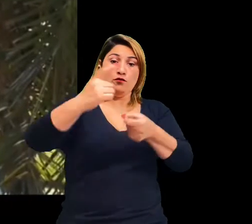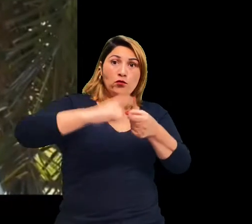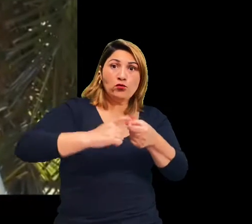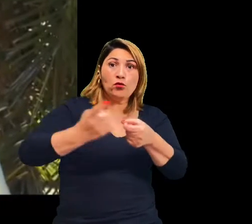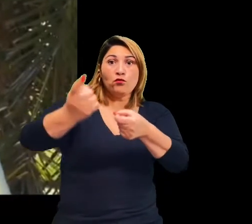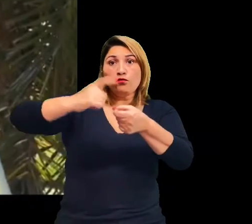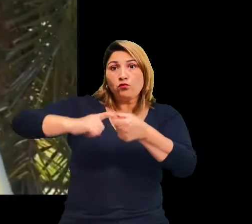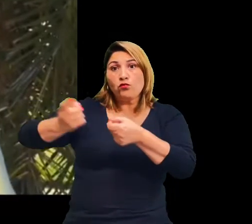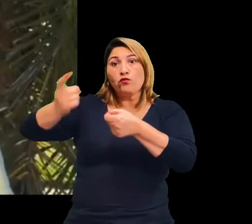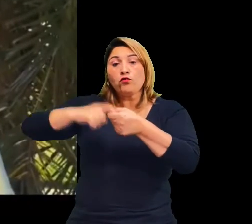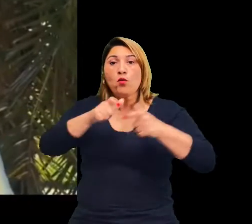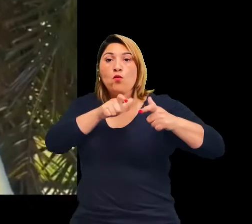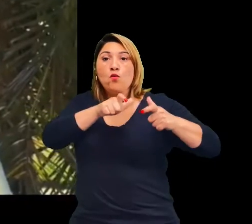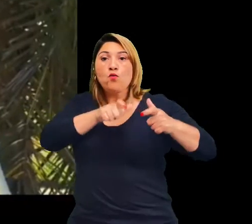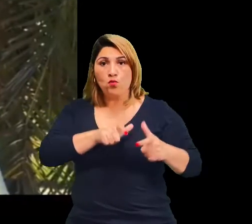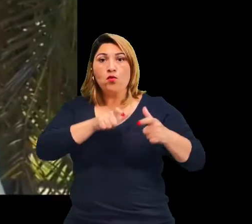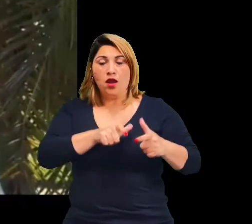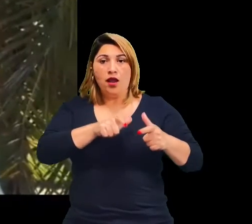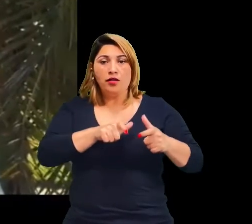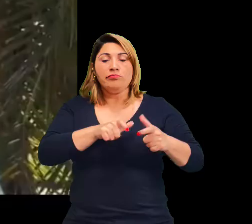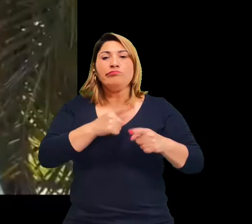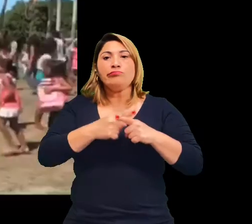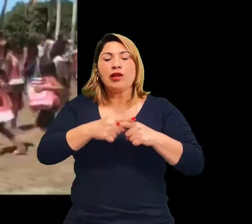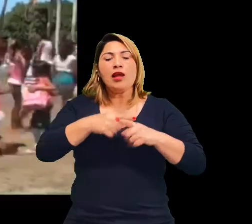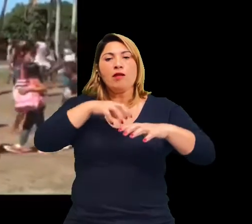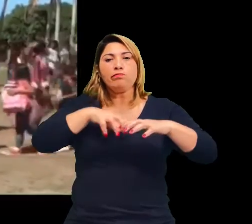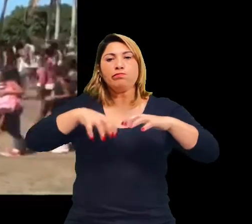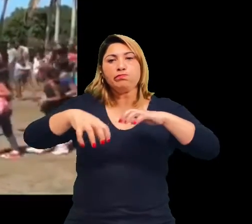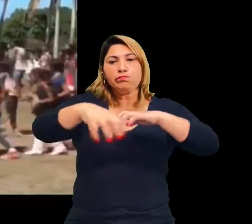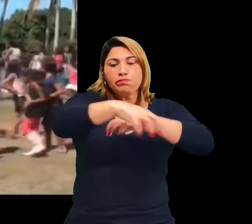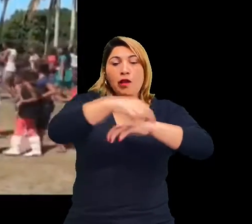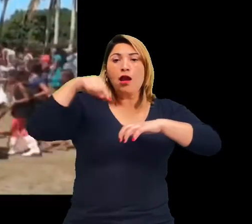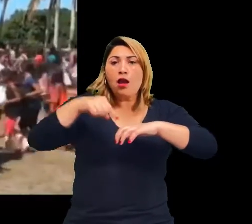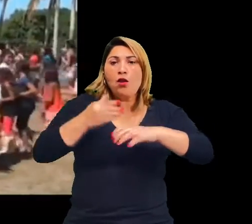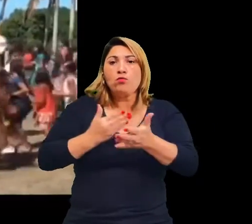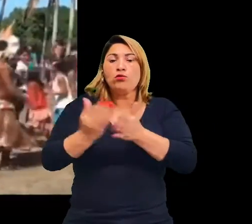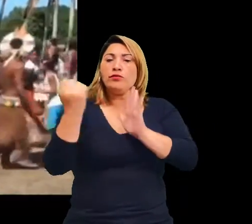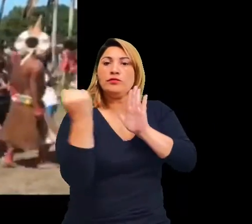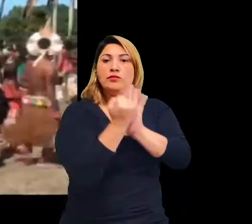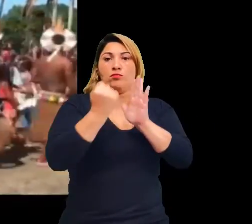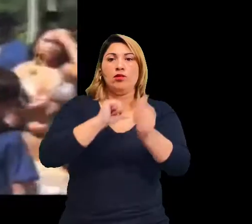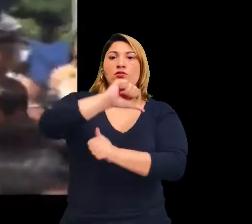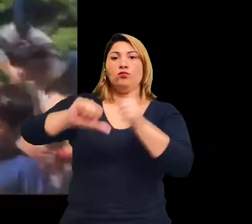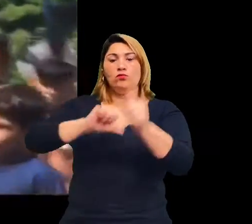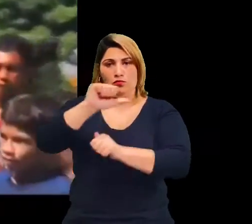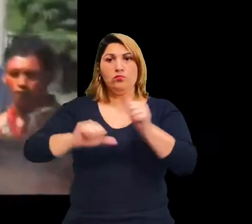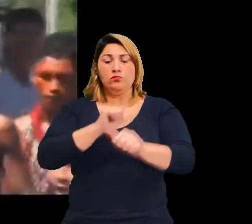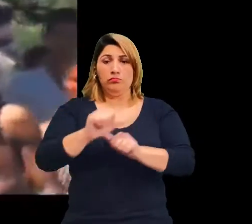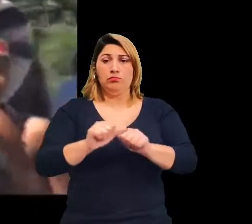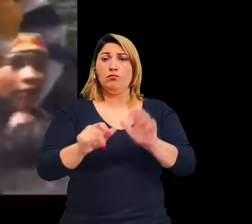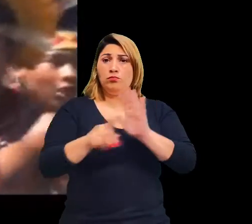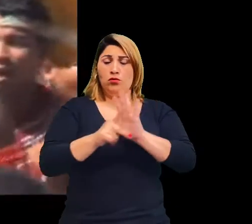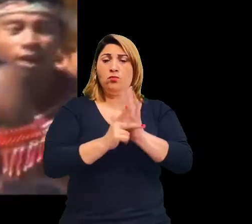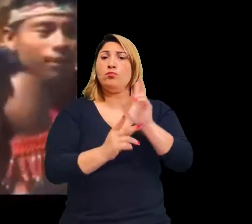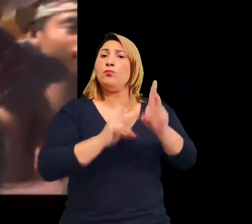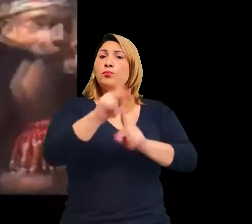figura, digamos, central de Barra Velha como aldeia-mãe, como um símbolo da renovação da etnia pataxó em toda a região. Essa é um pouco a história que a